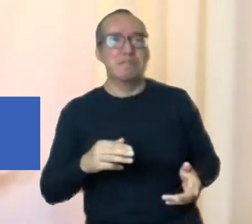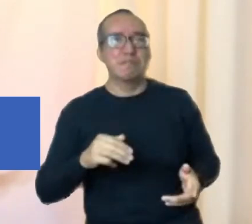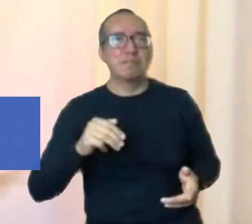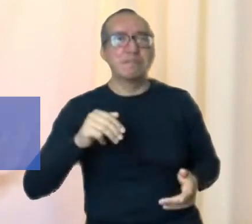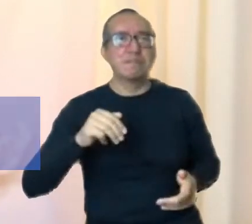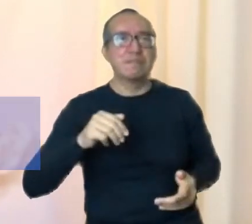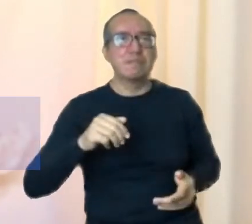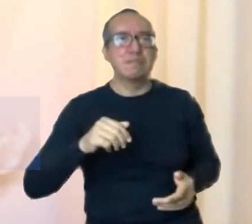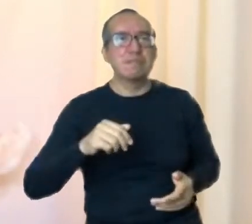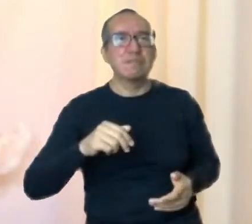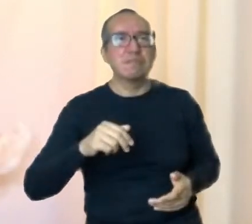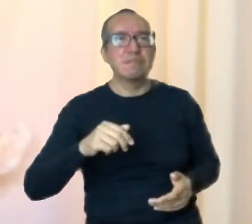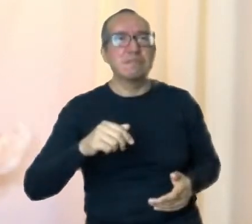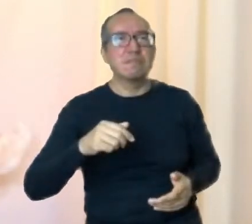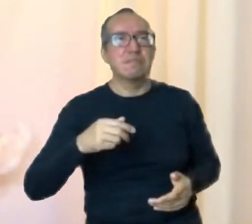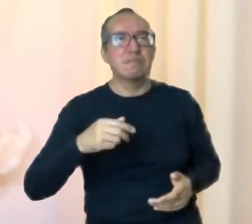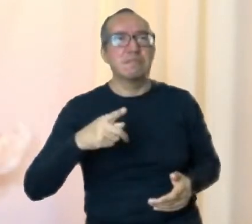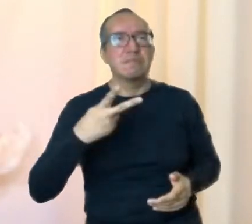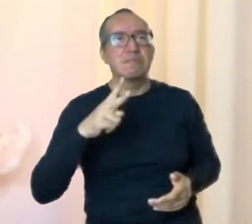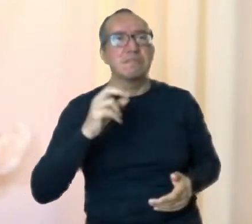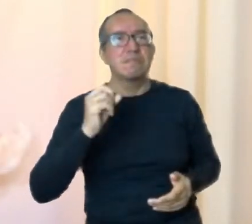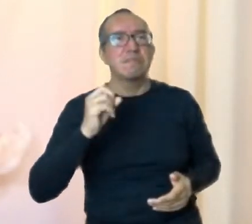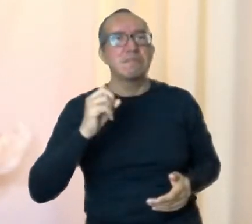28.800 mortes diárias,